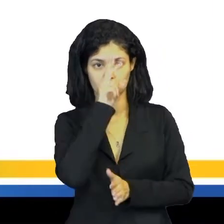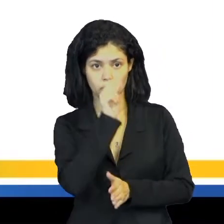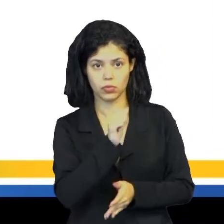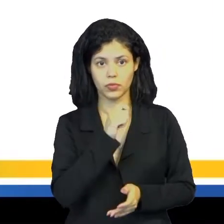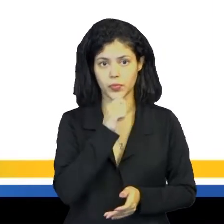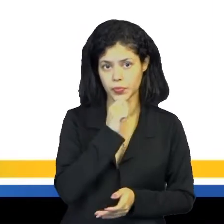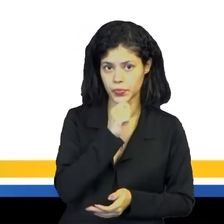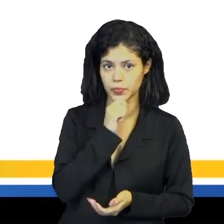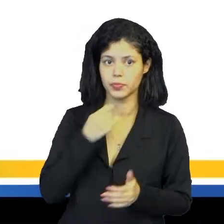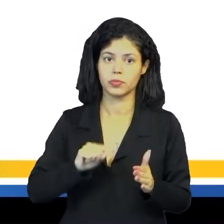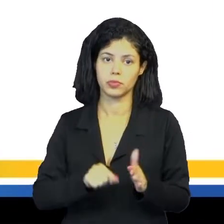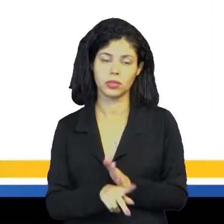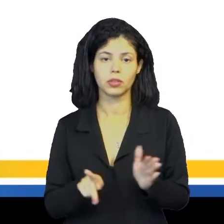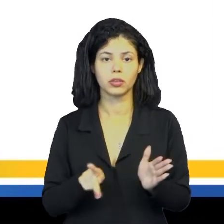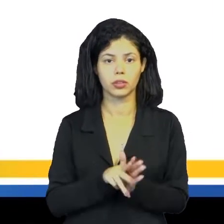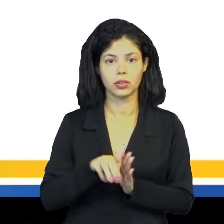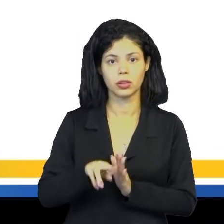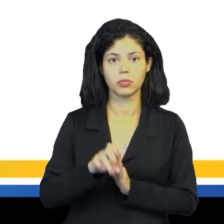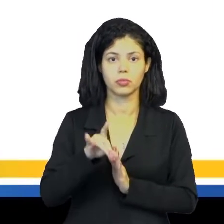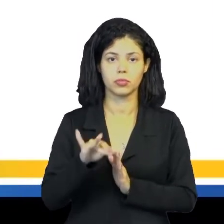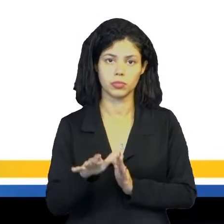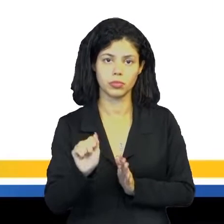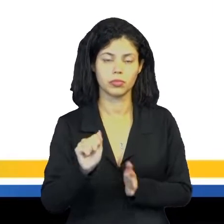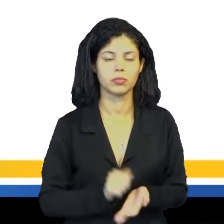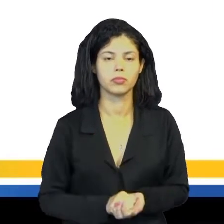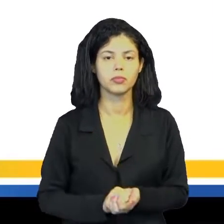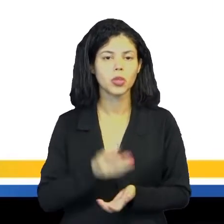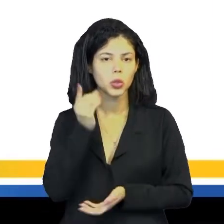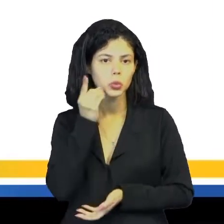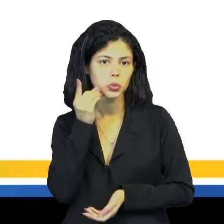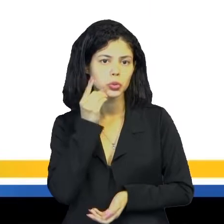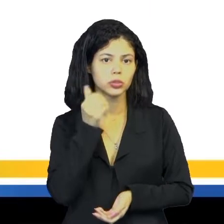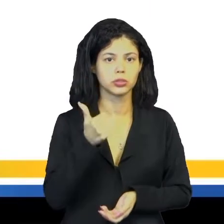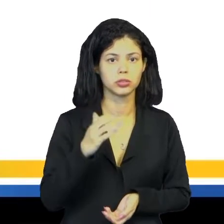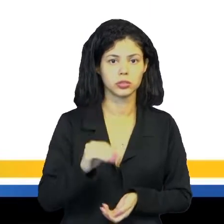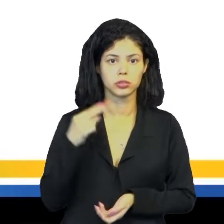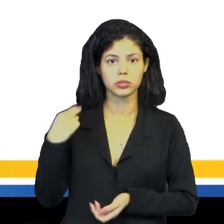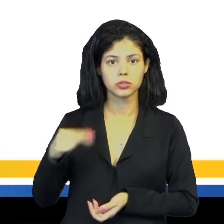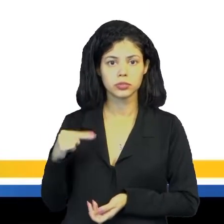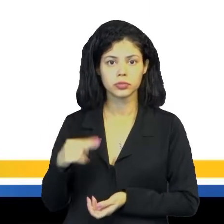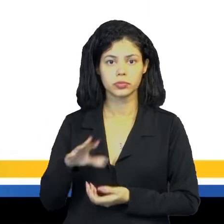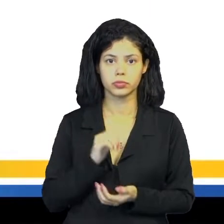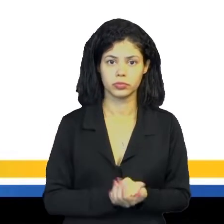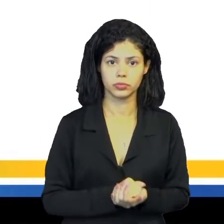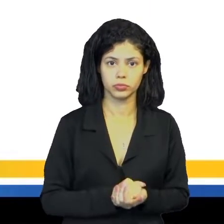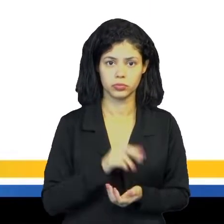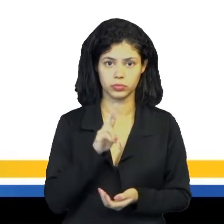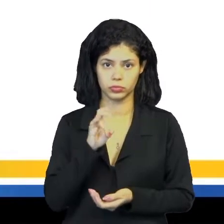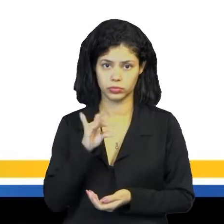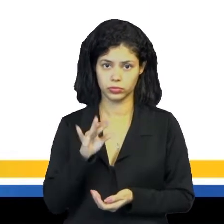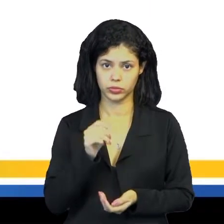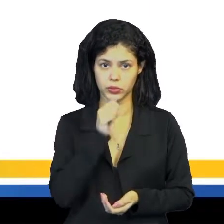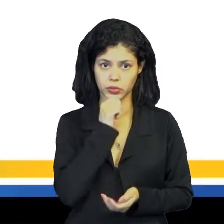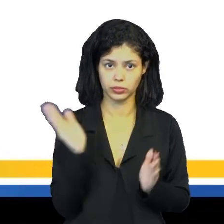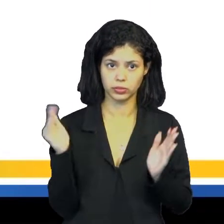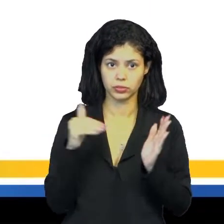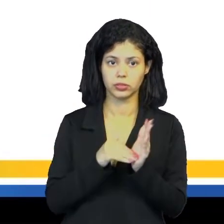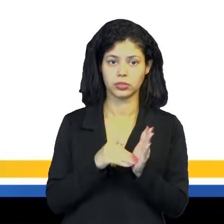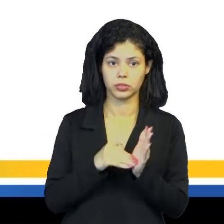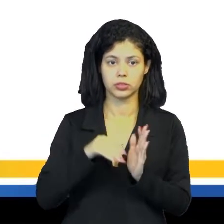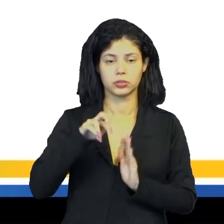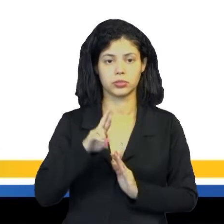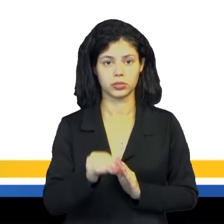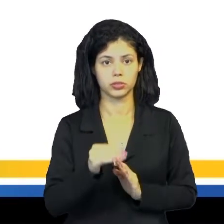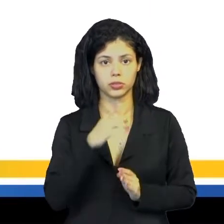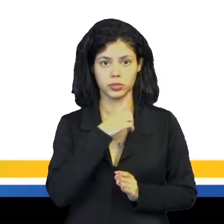aí, inclusive dentro da monarquia. No dia 10 de novembro, republicanos foram até a casa do